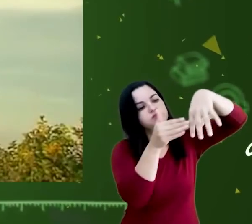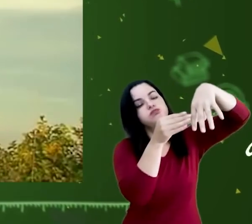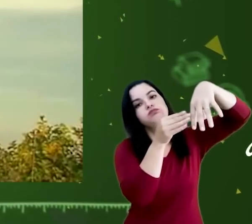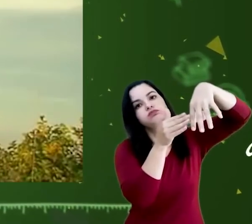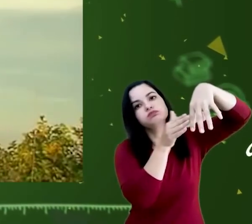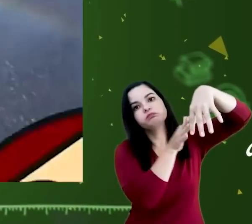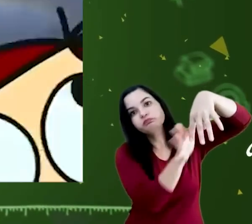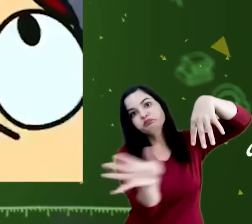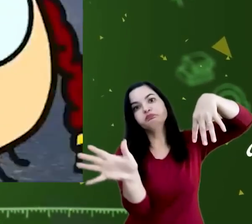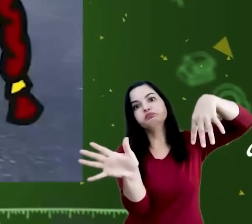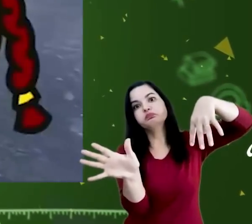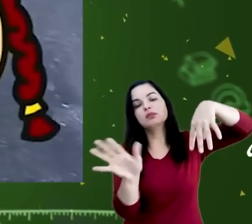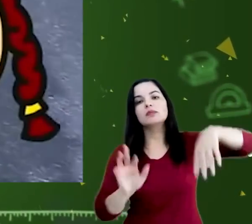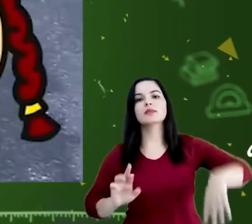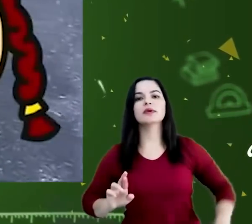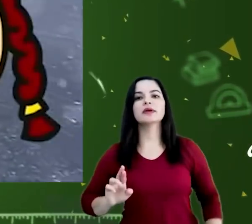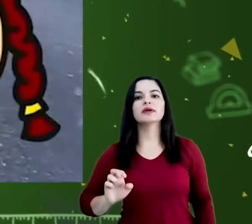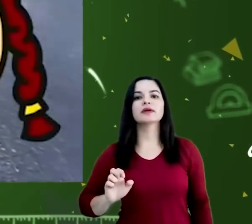refração.